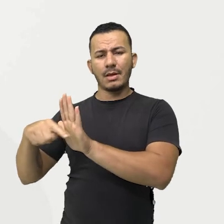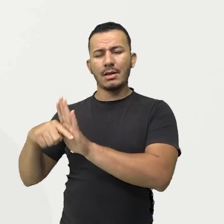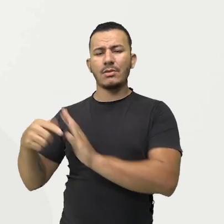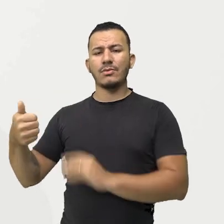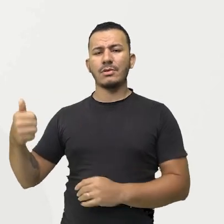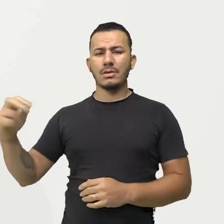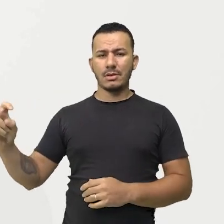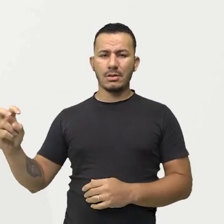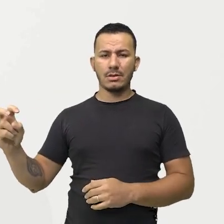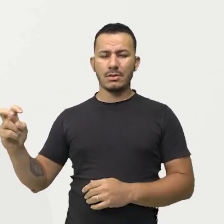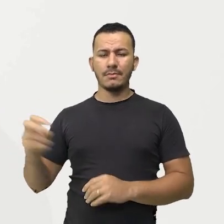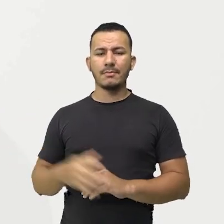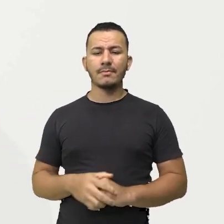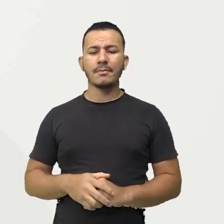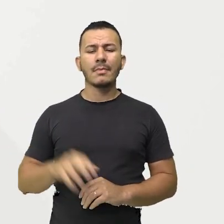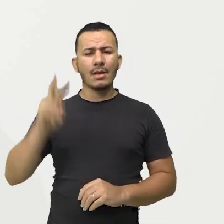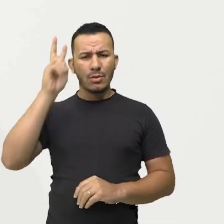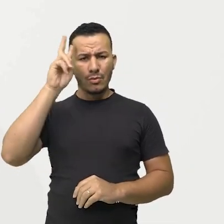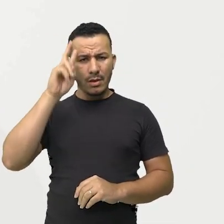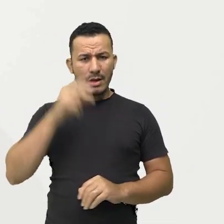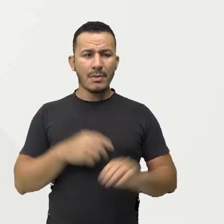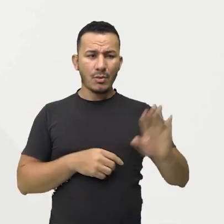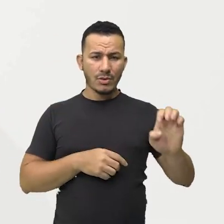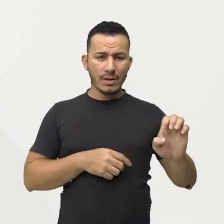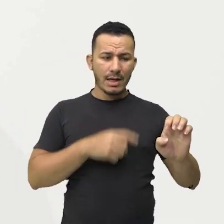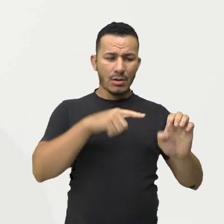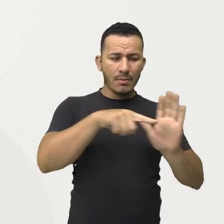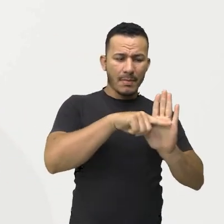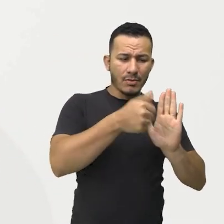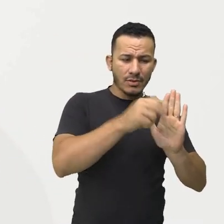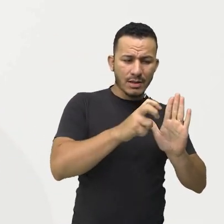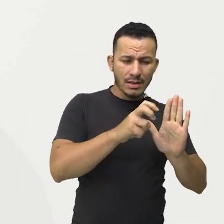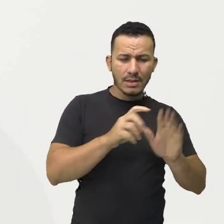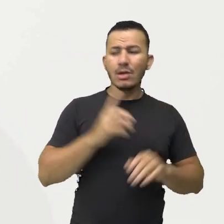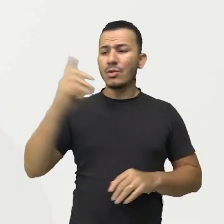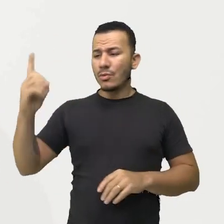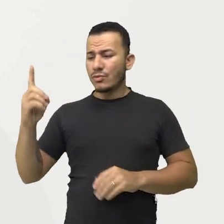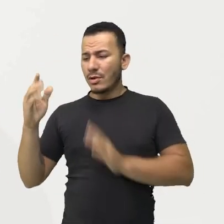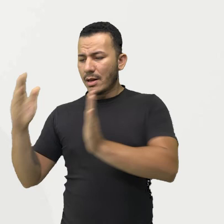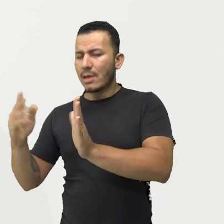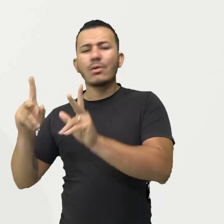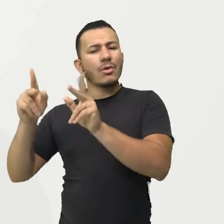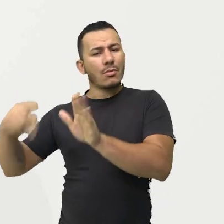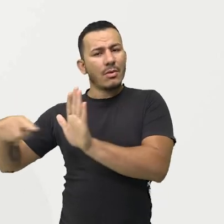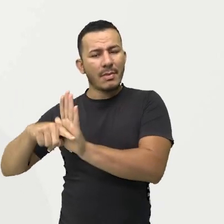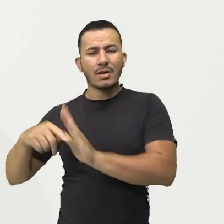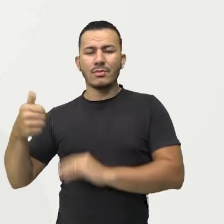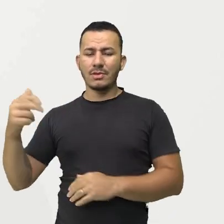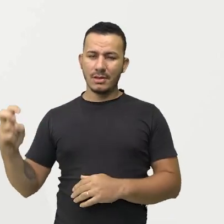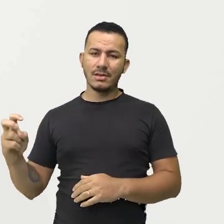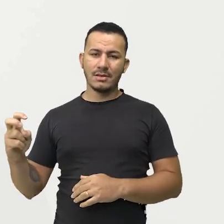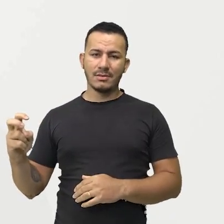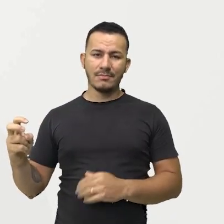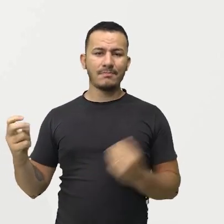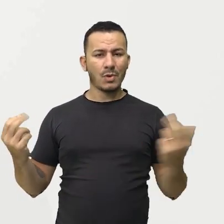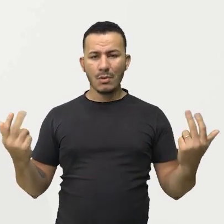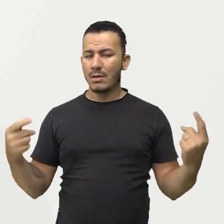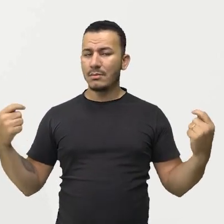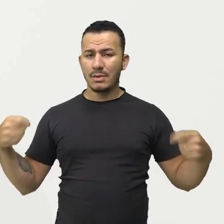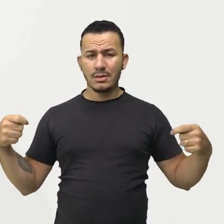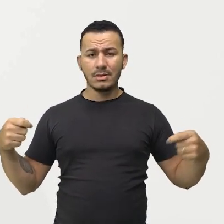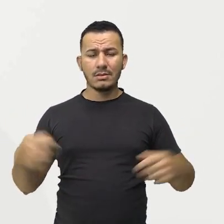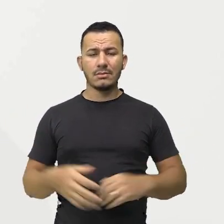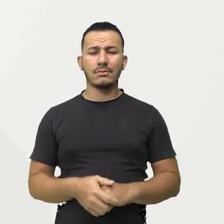menos 15. Lembra, o que eu faço de um lado, eu tenho que também fazer do outro lado da igualdade,